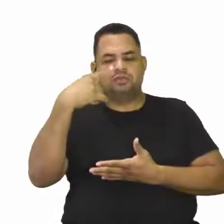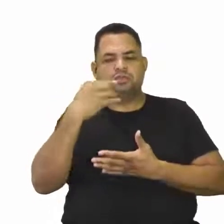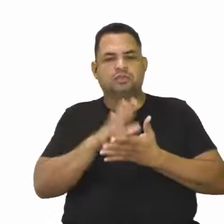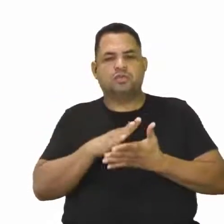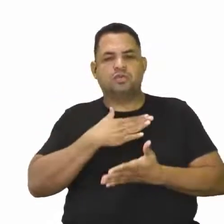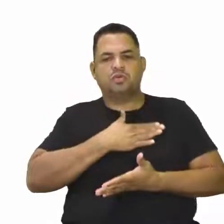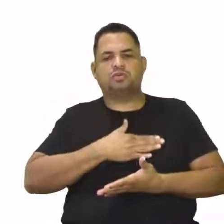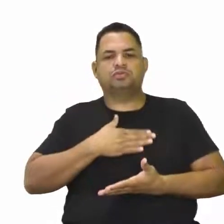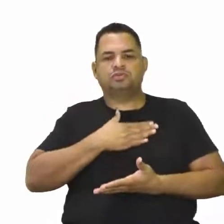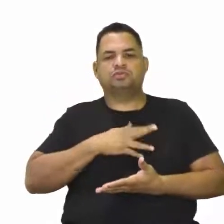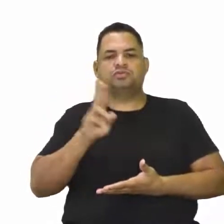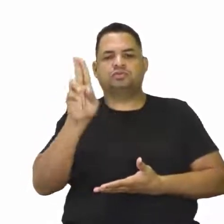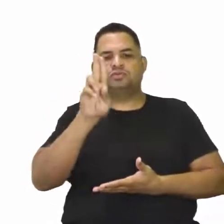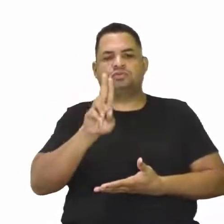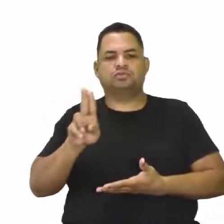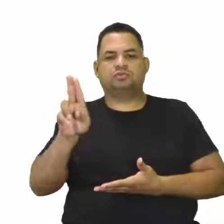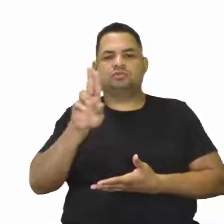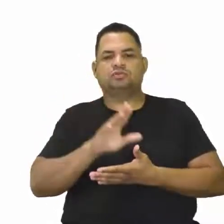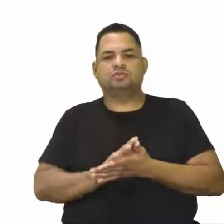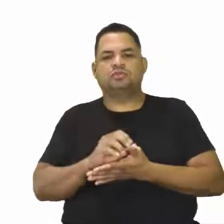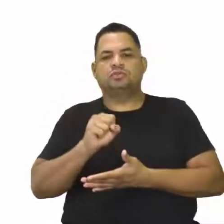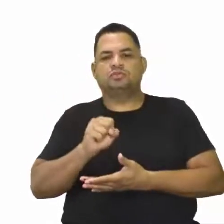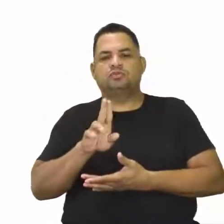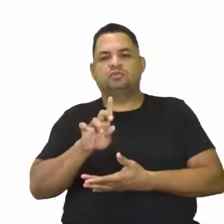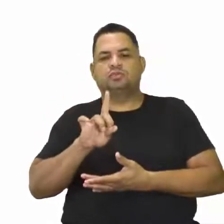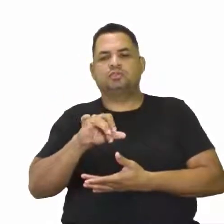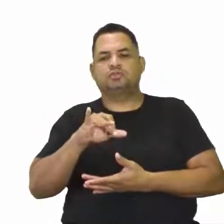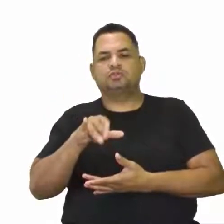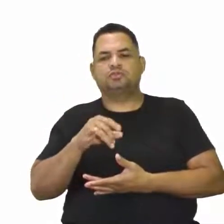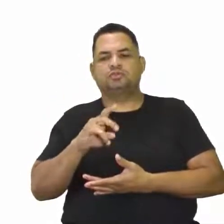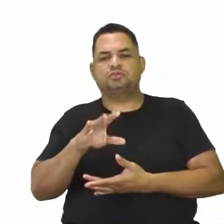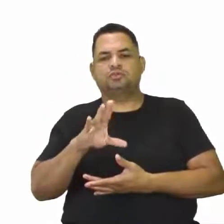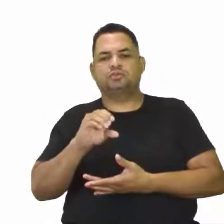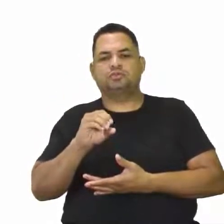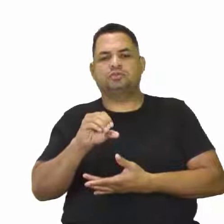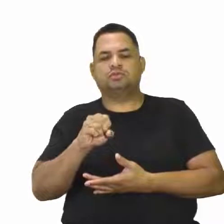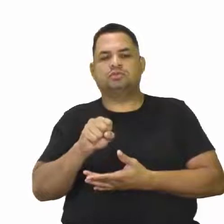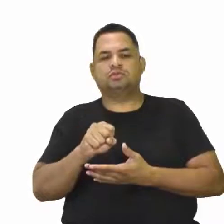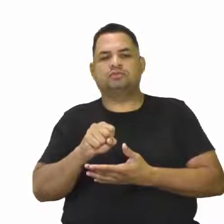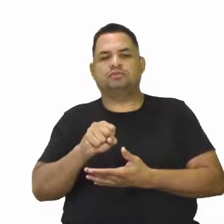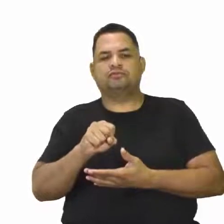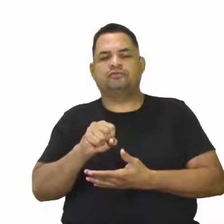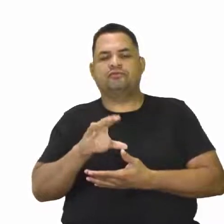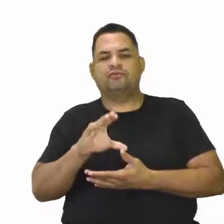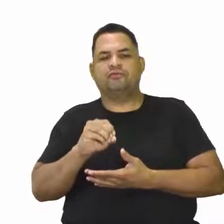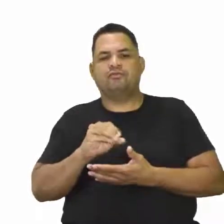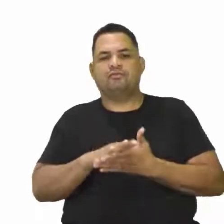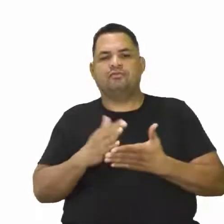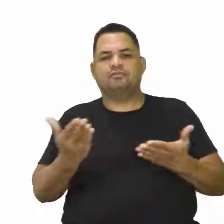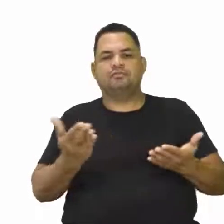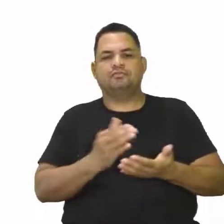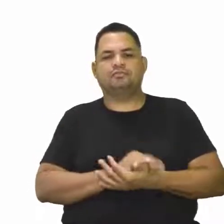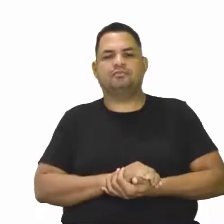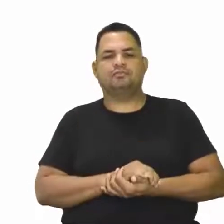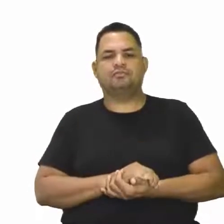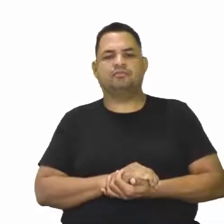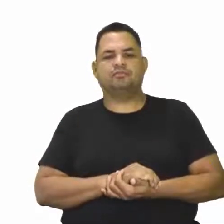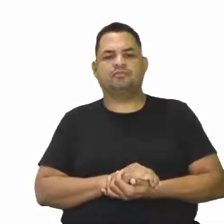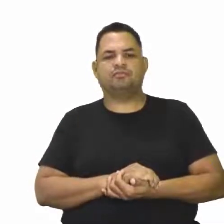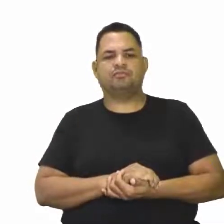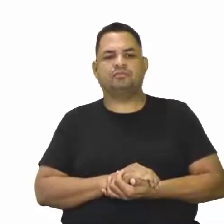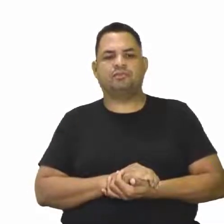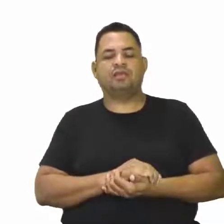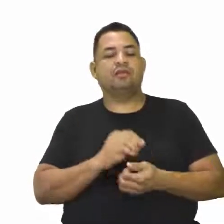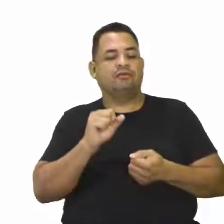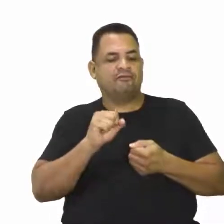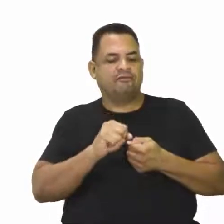usar também, né? É o modo subjuntivo. Haz la tarea a fim de que saques una buena nota.